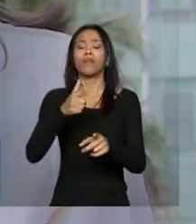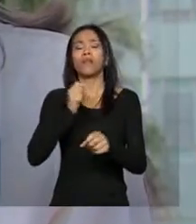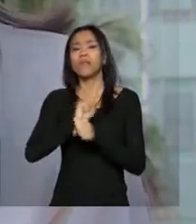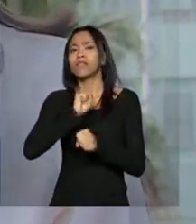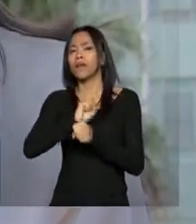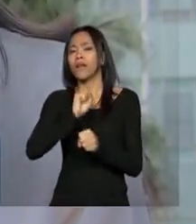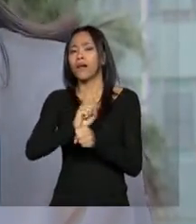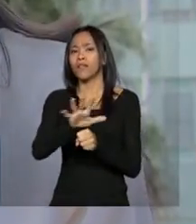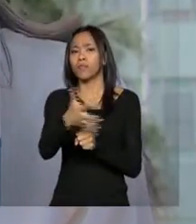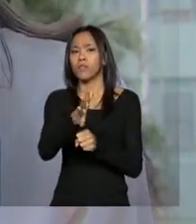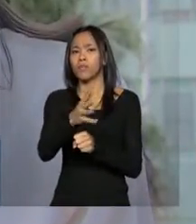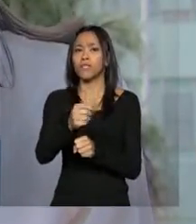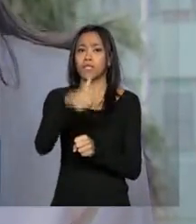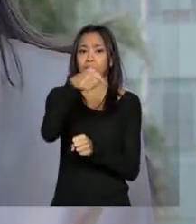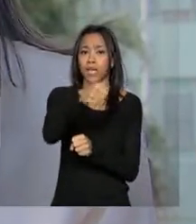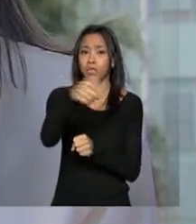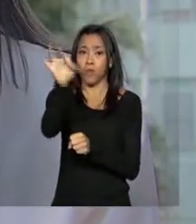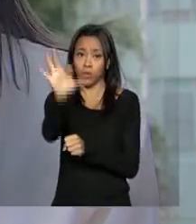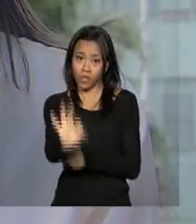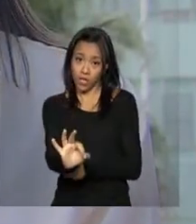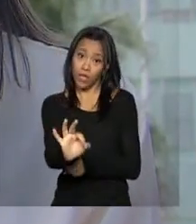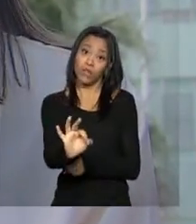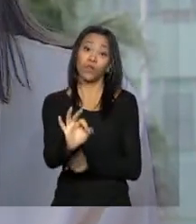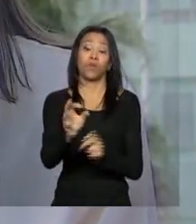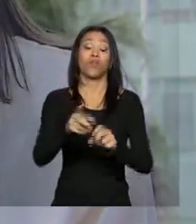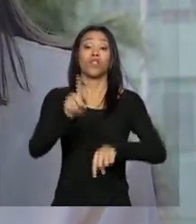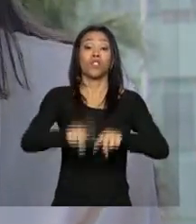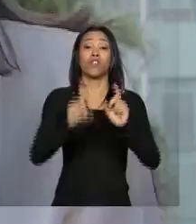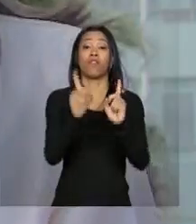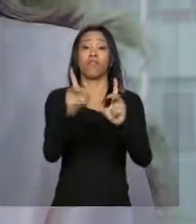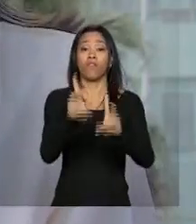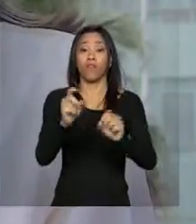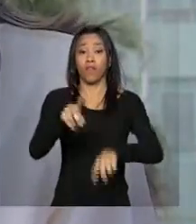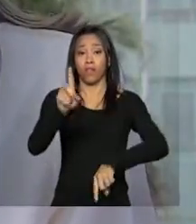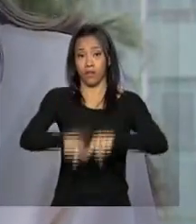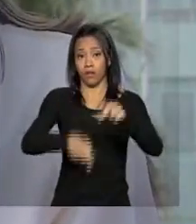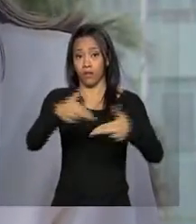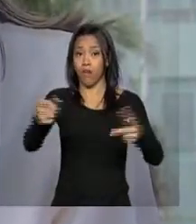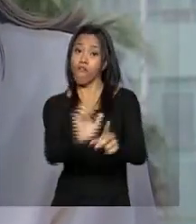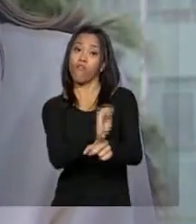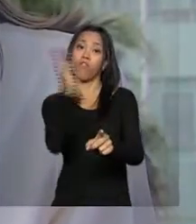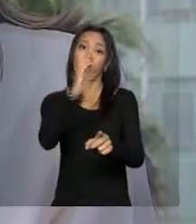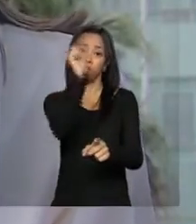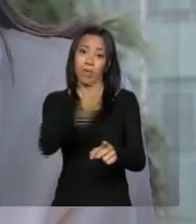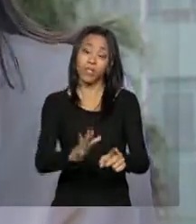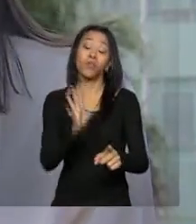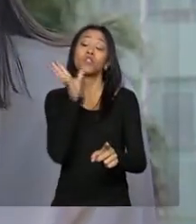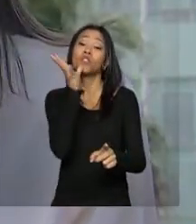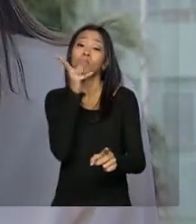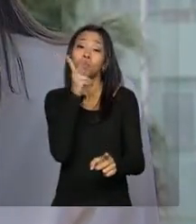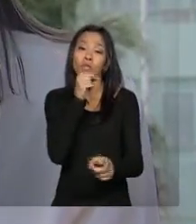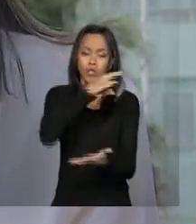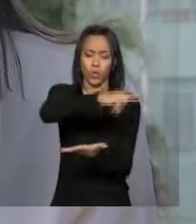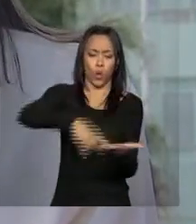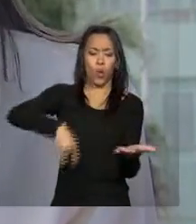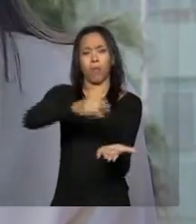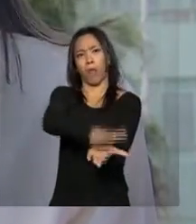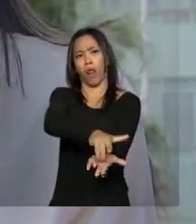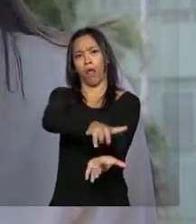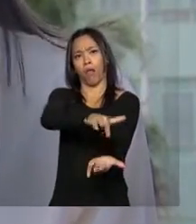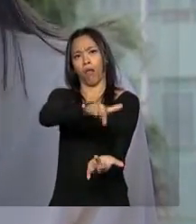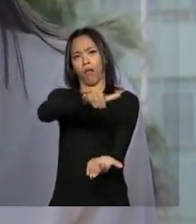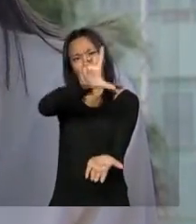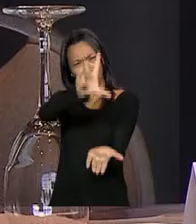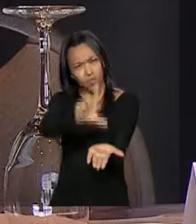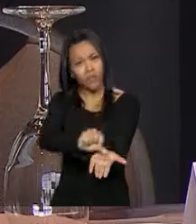anual de até 7% no comércio exterior. Além disso, com menos burocracia, a meta é diversificar as